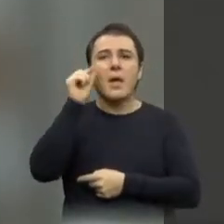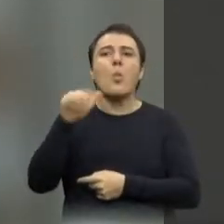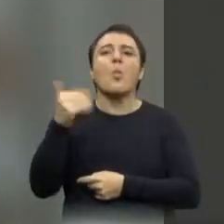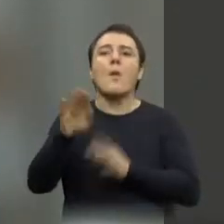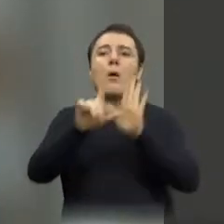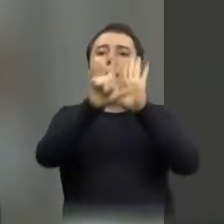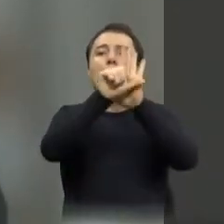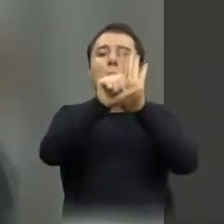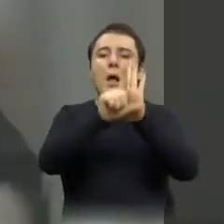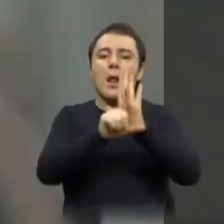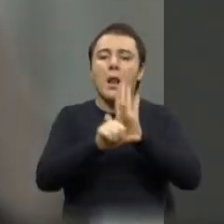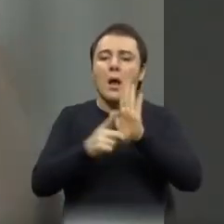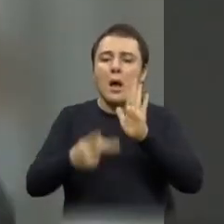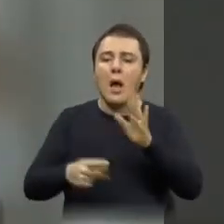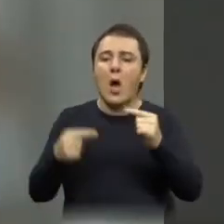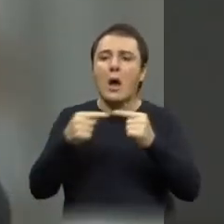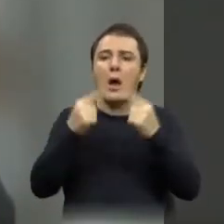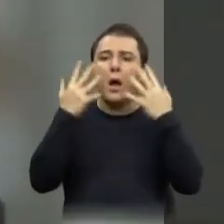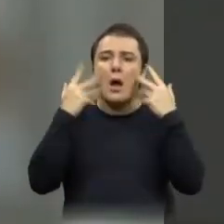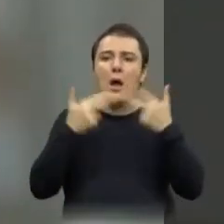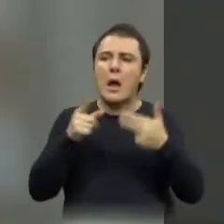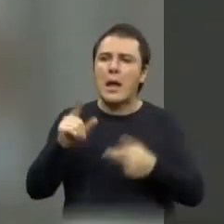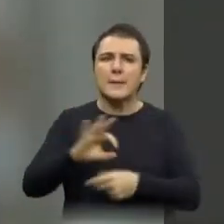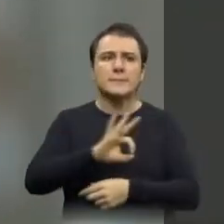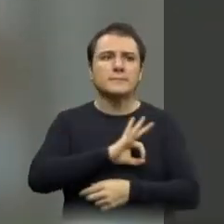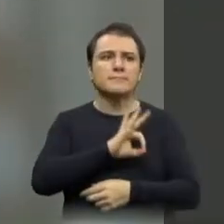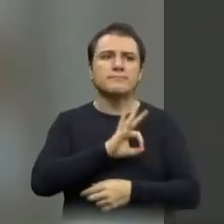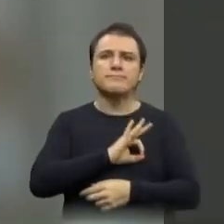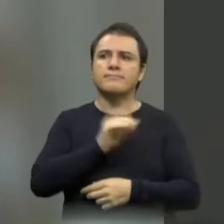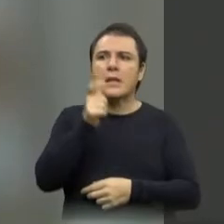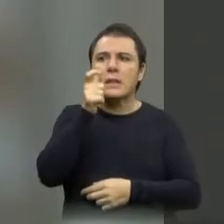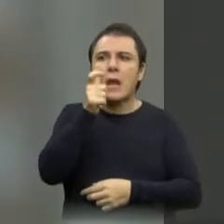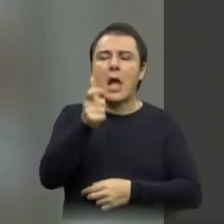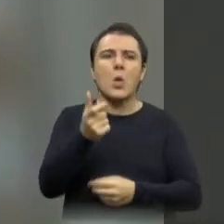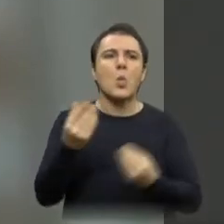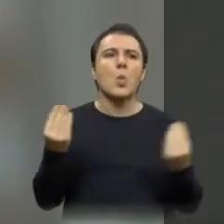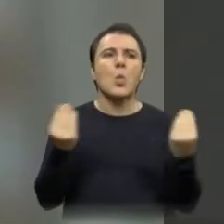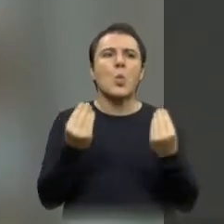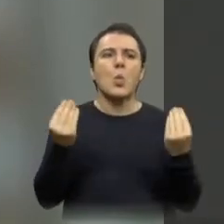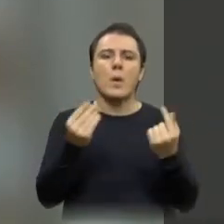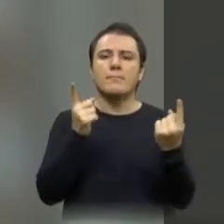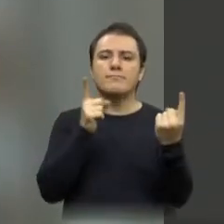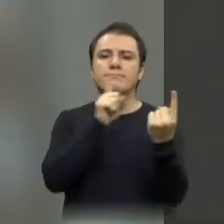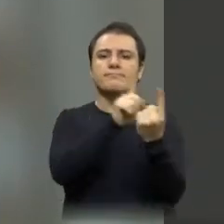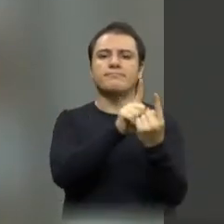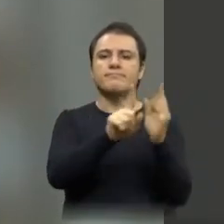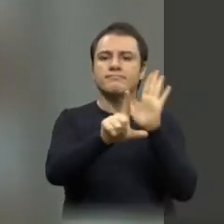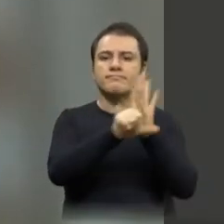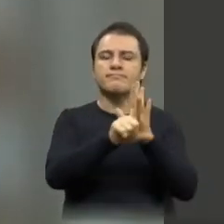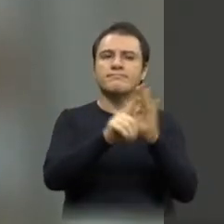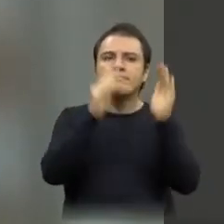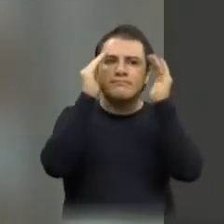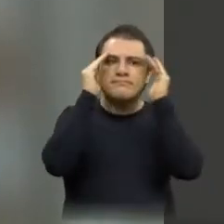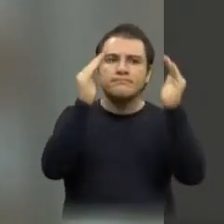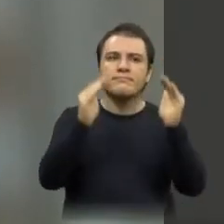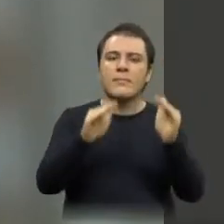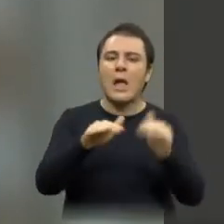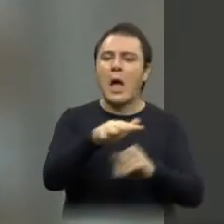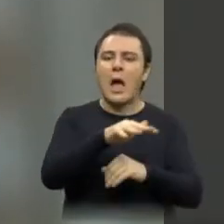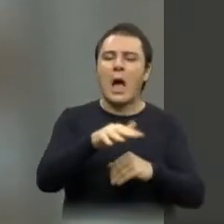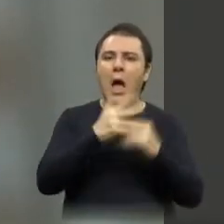como proceder. Se mostrou um policial extremamente interessado em saber como aplicar as leis para os